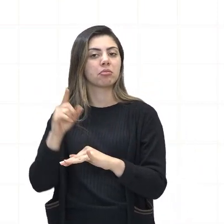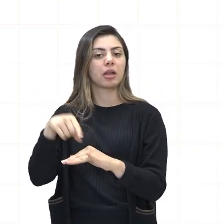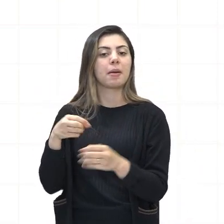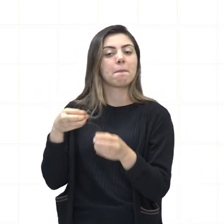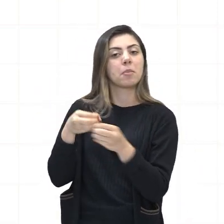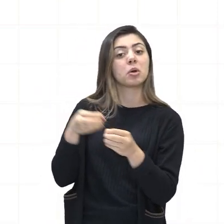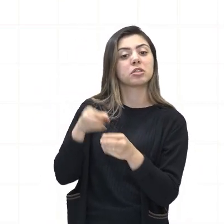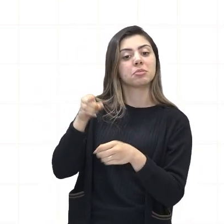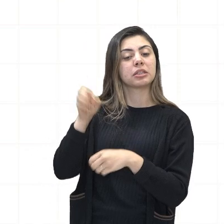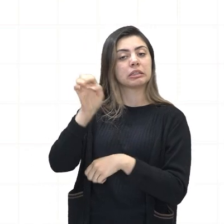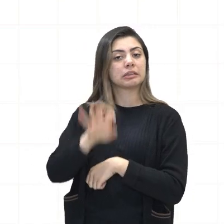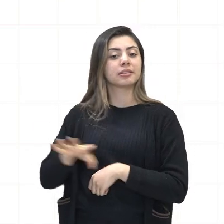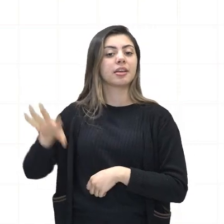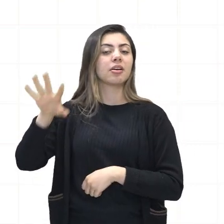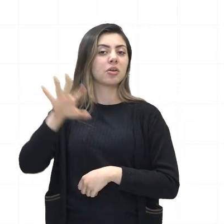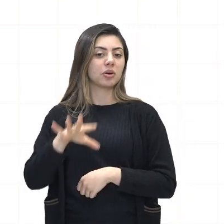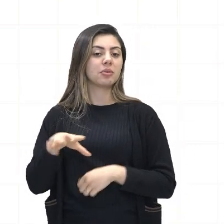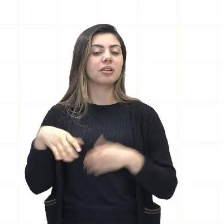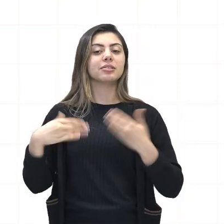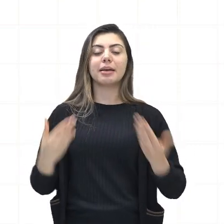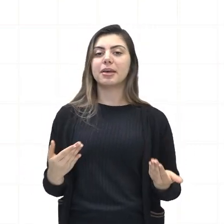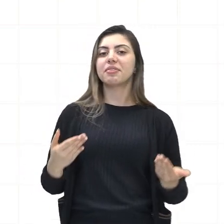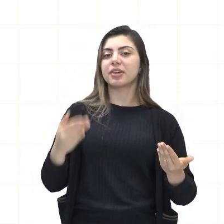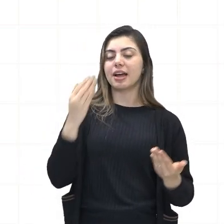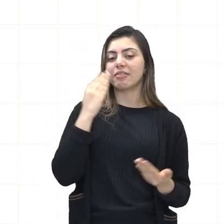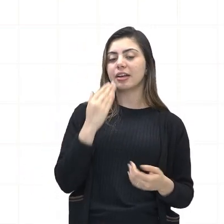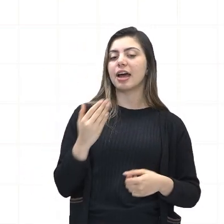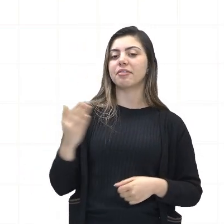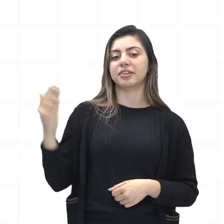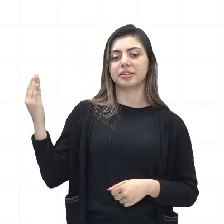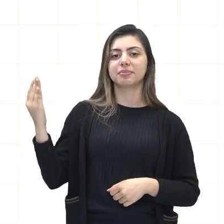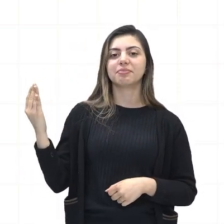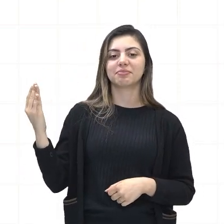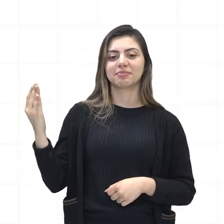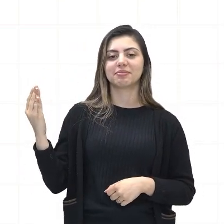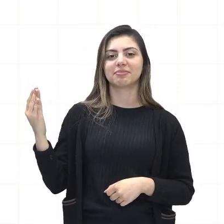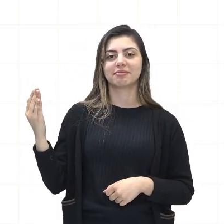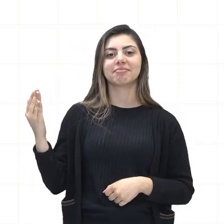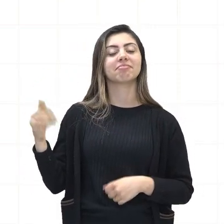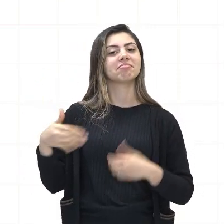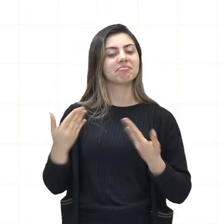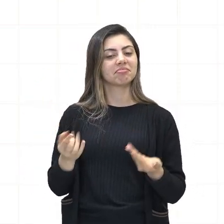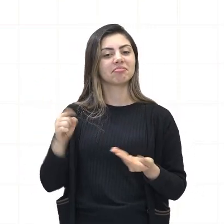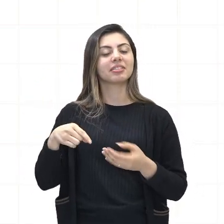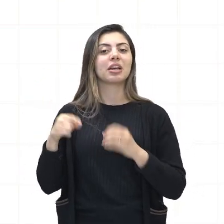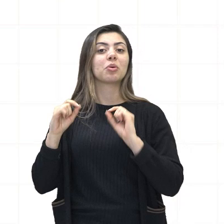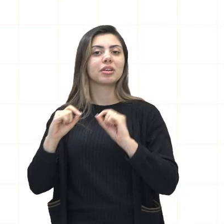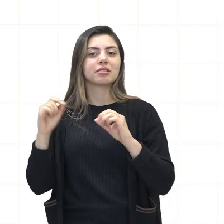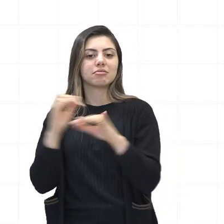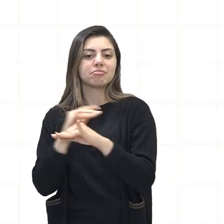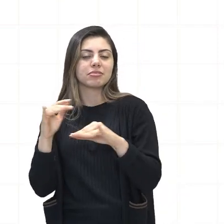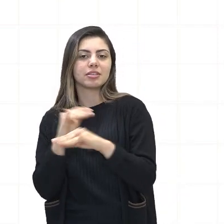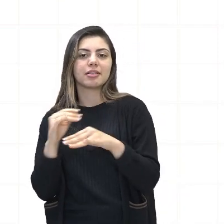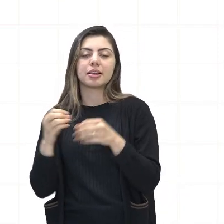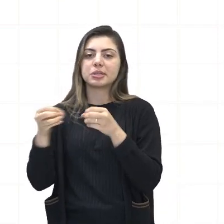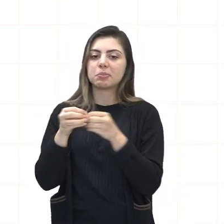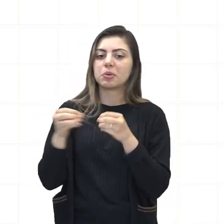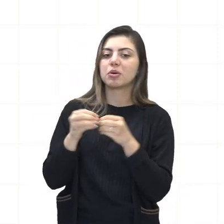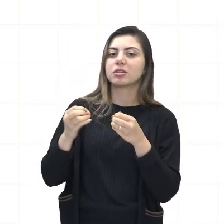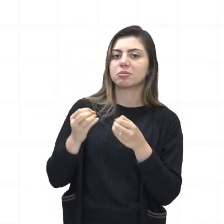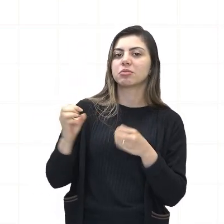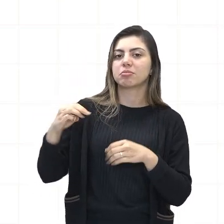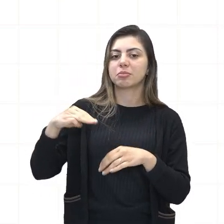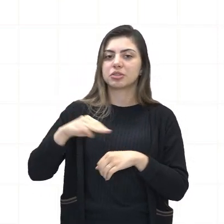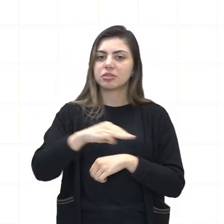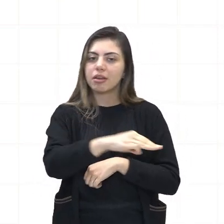da Europa, então teve todo um benefício nesse sentido, né? São cidades próximas do mar Mediterrâneo, áreas com